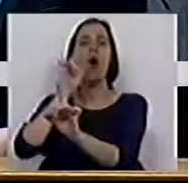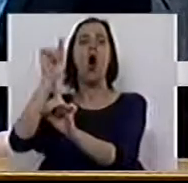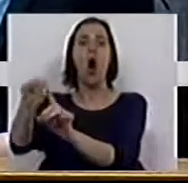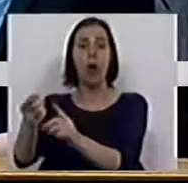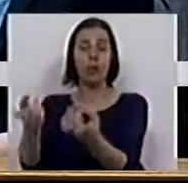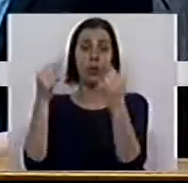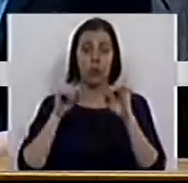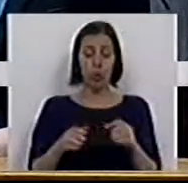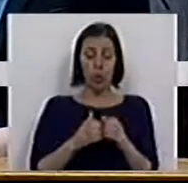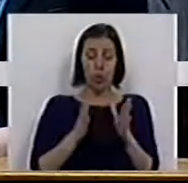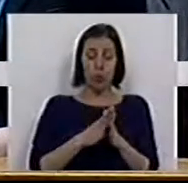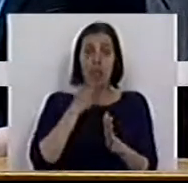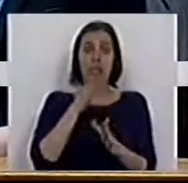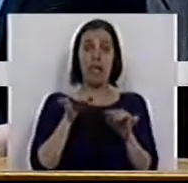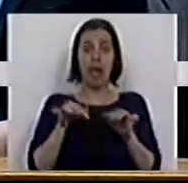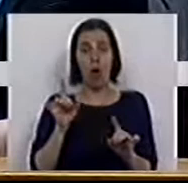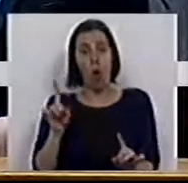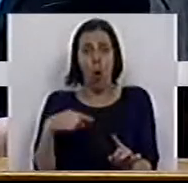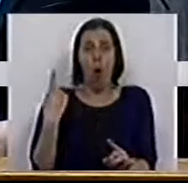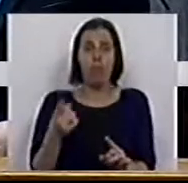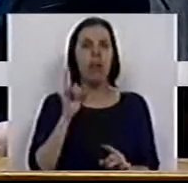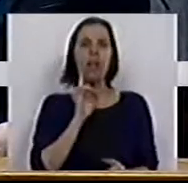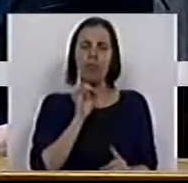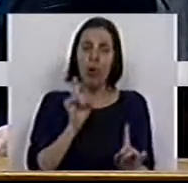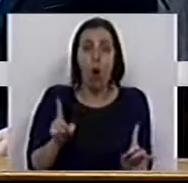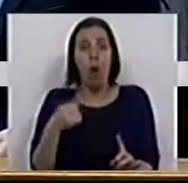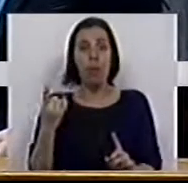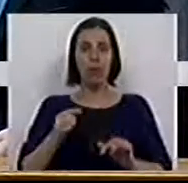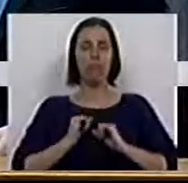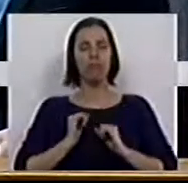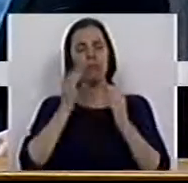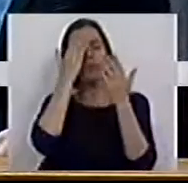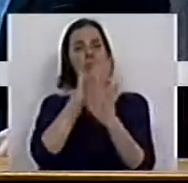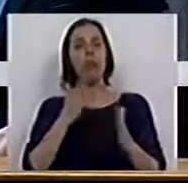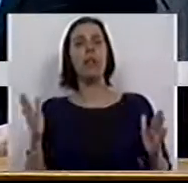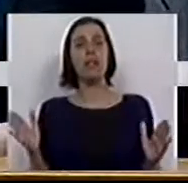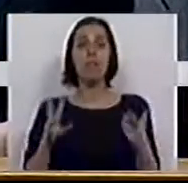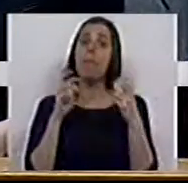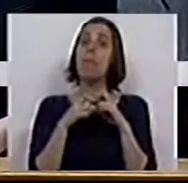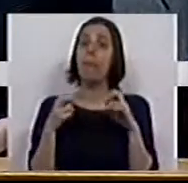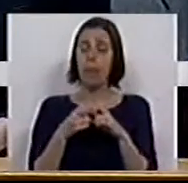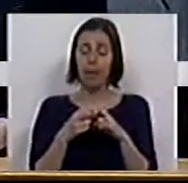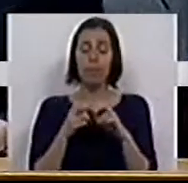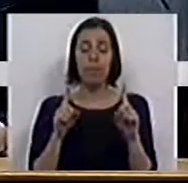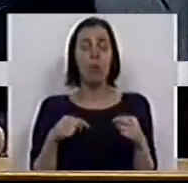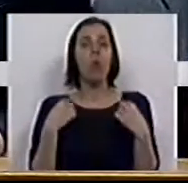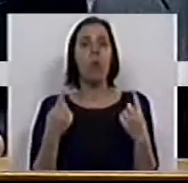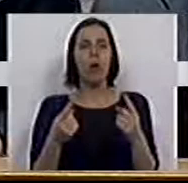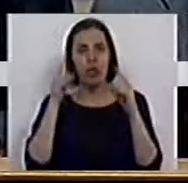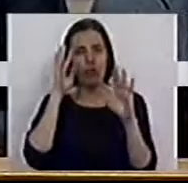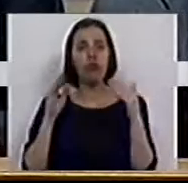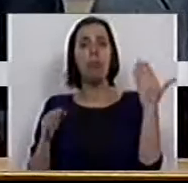Tudo indicava que este devia ser um momento relevante da nossa democracia. O problema é o outro lado do